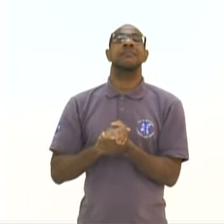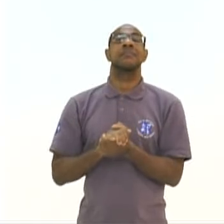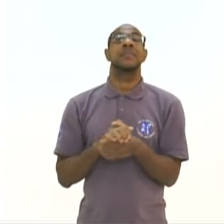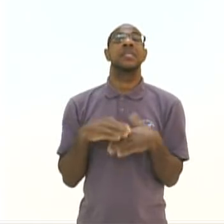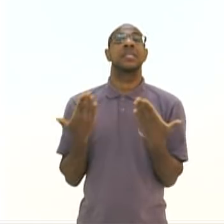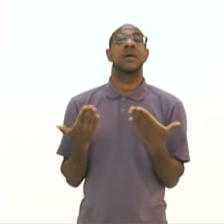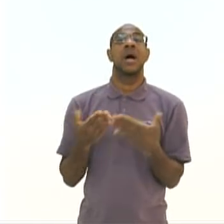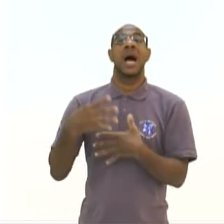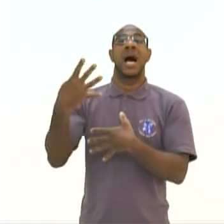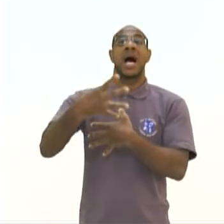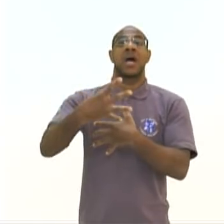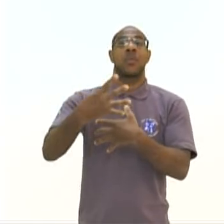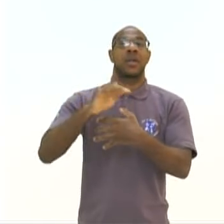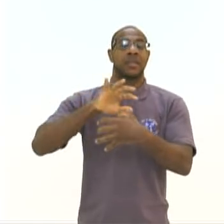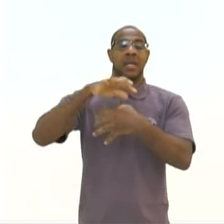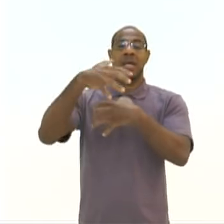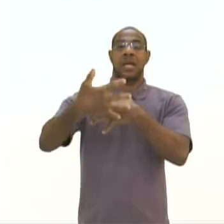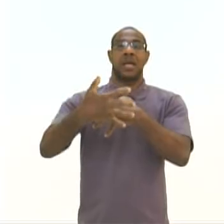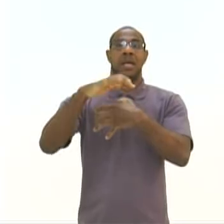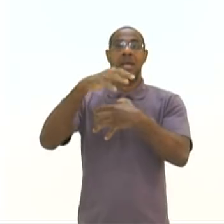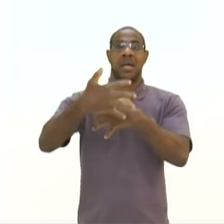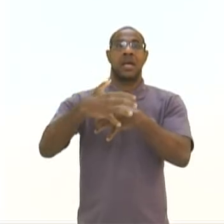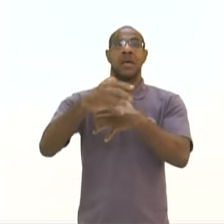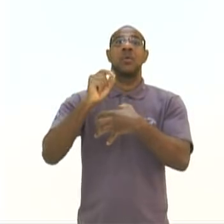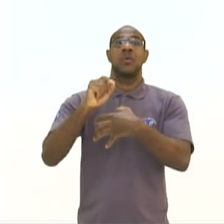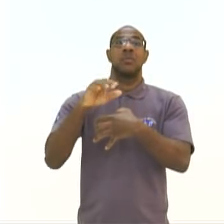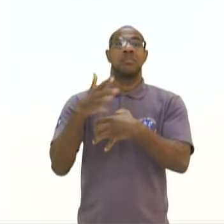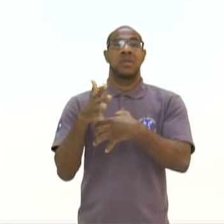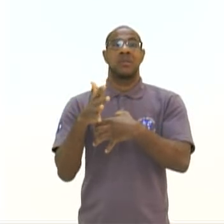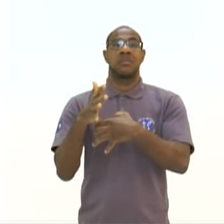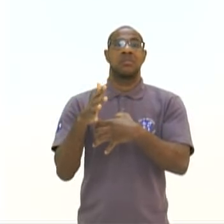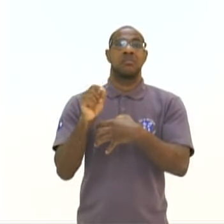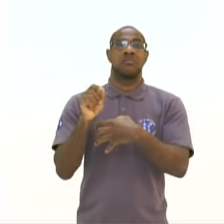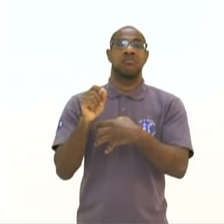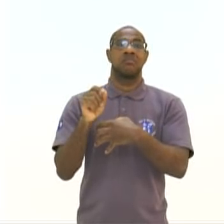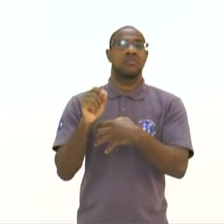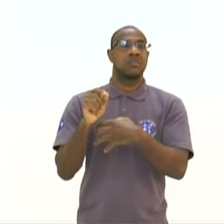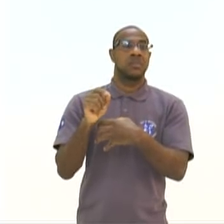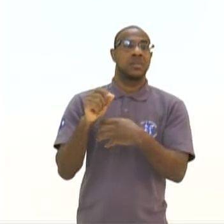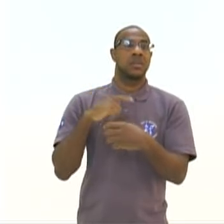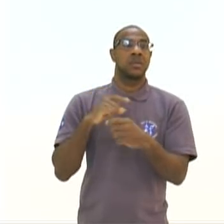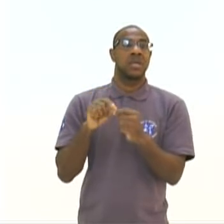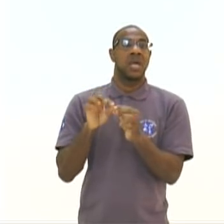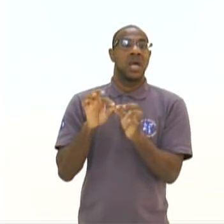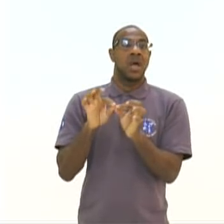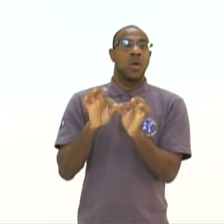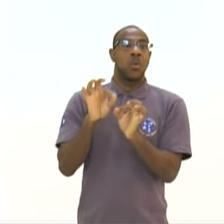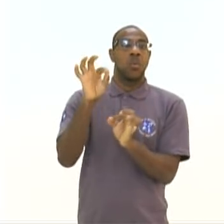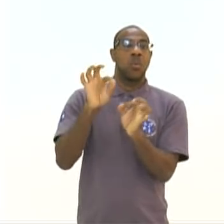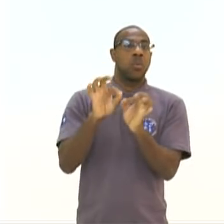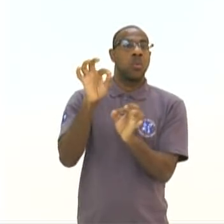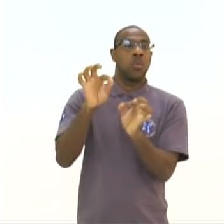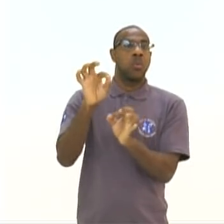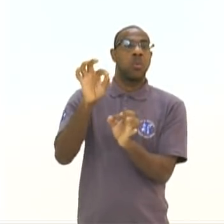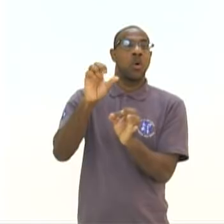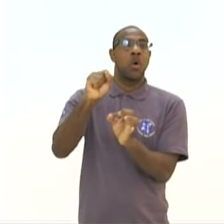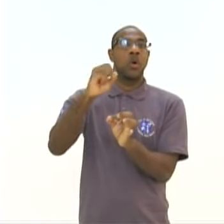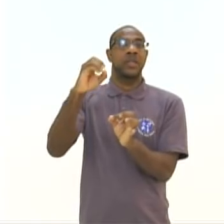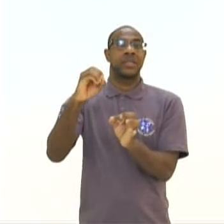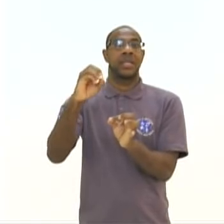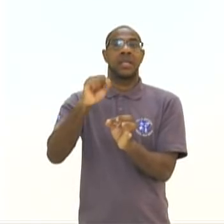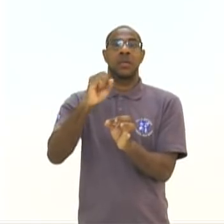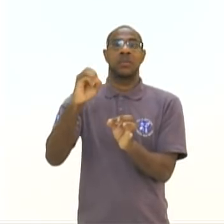a quarta camada. Apresenta cerca de 80 quilômetros de espessura e se estende a uma altitude